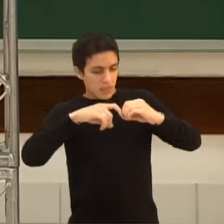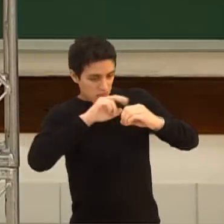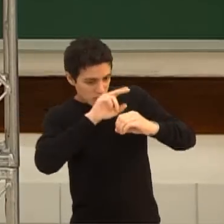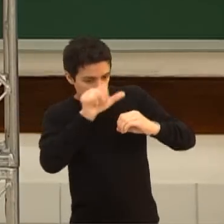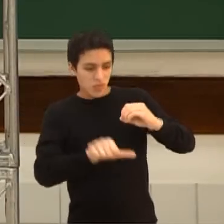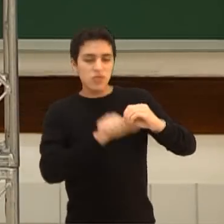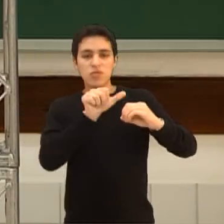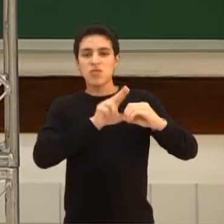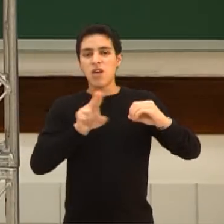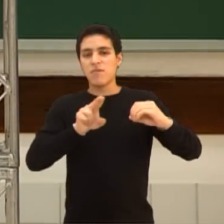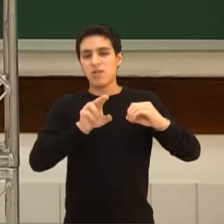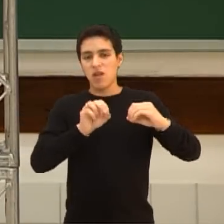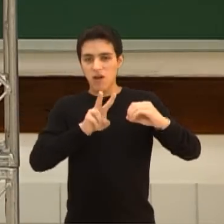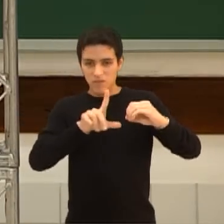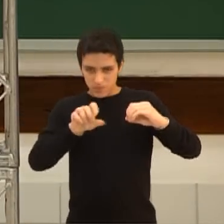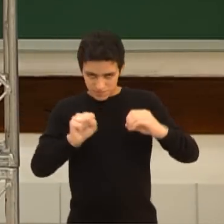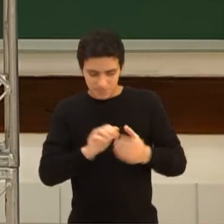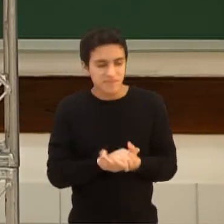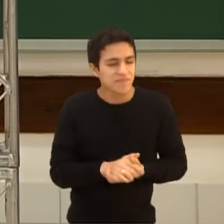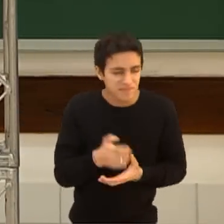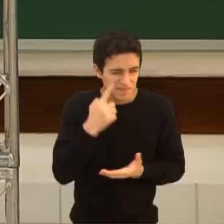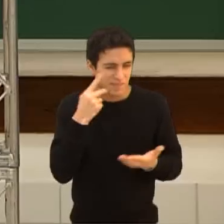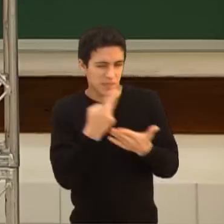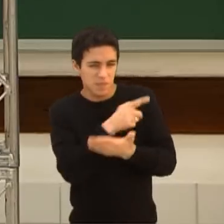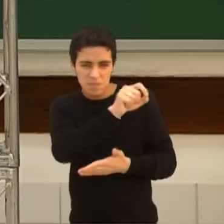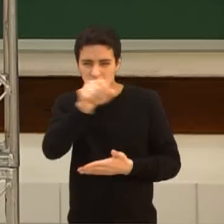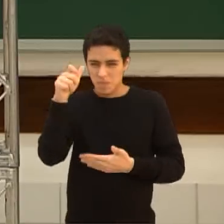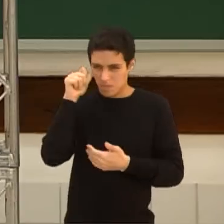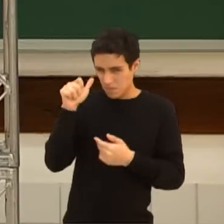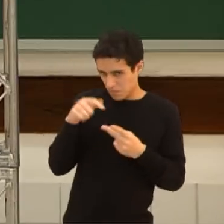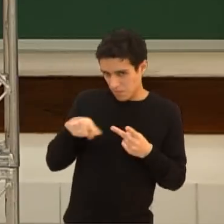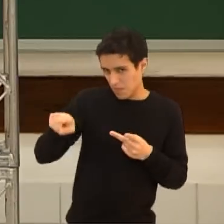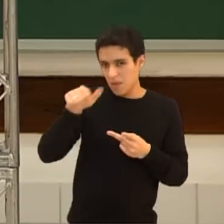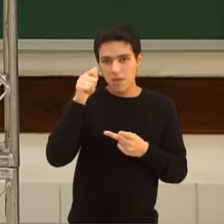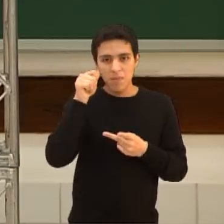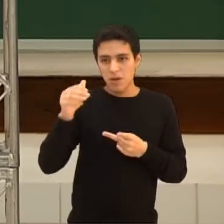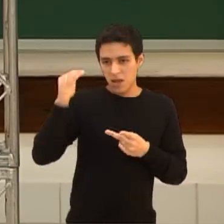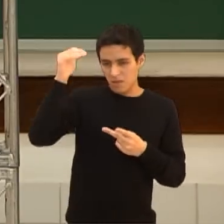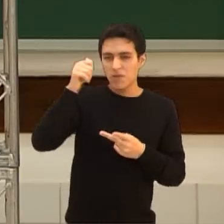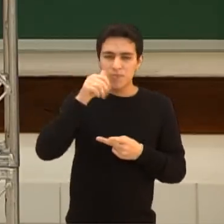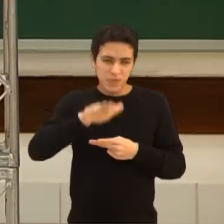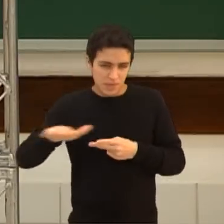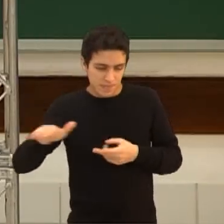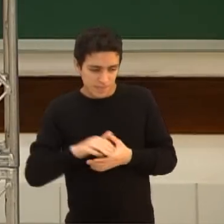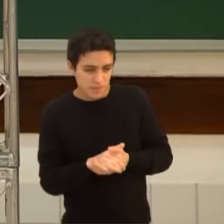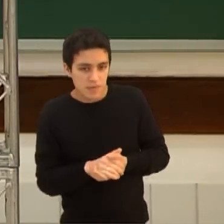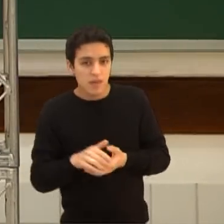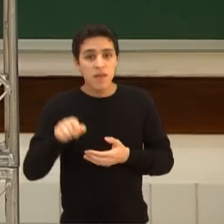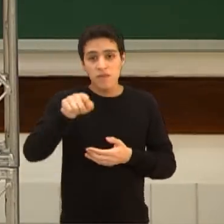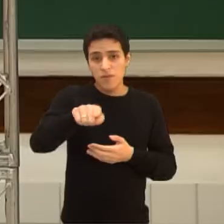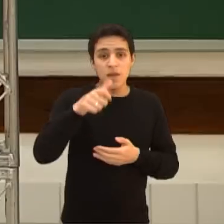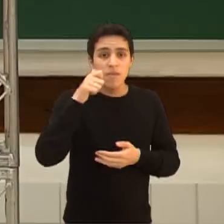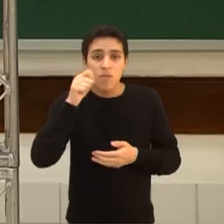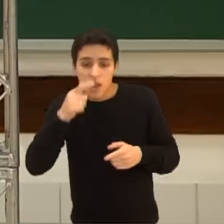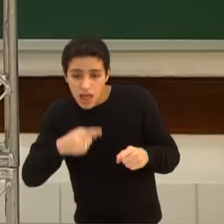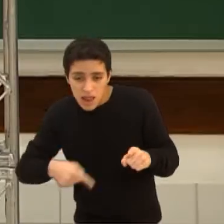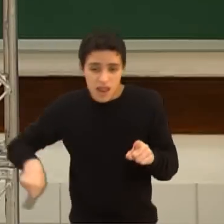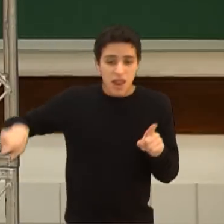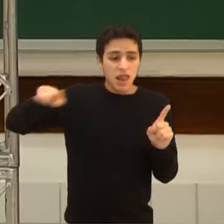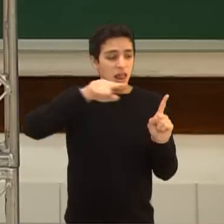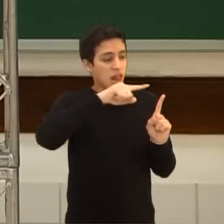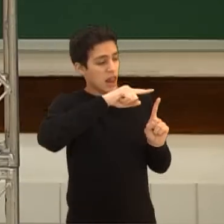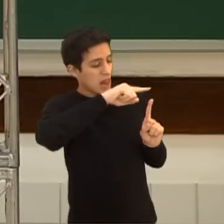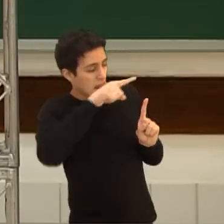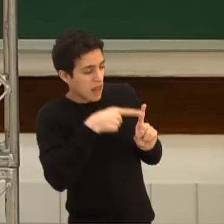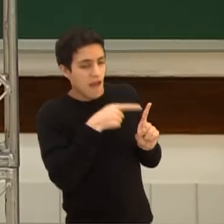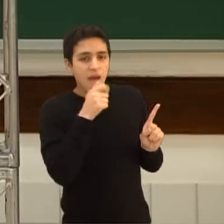que acontece, né, com as meninas, com as mulheres. Desde que nós, mulheres, estávamos lá no útero da nossa mãe ainda, quando a gente